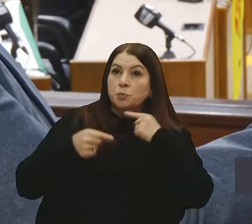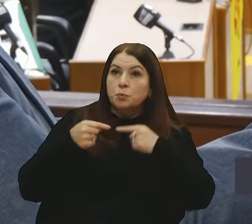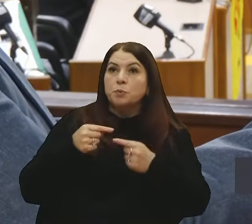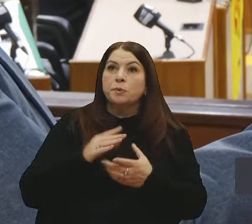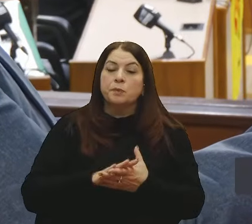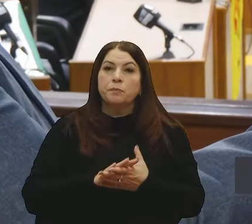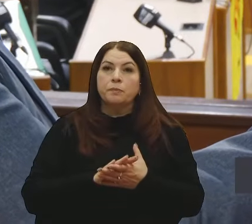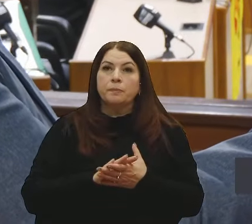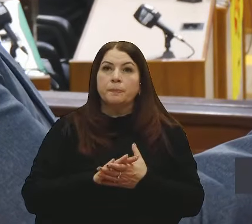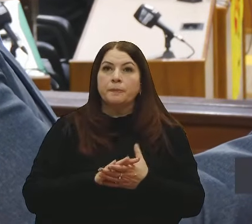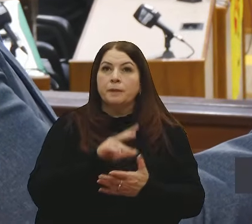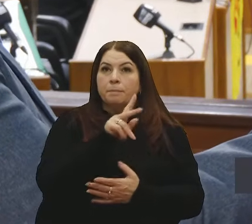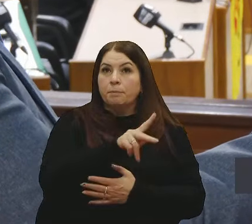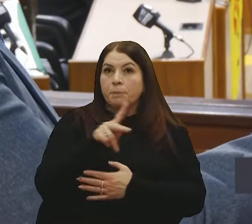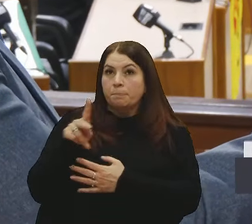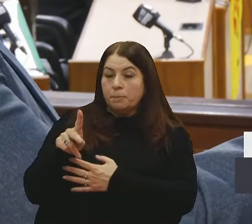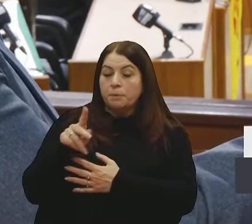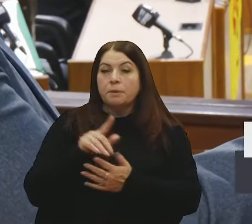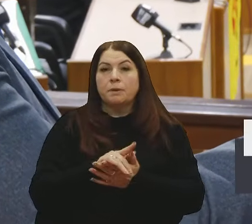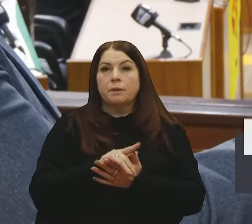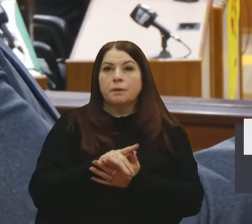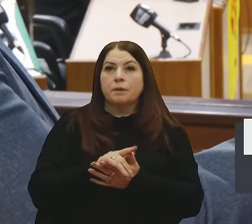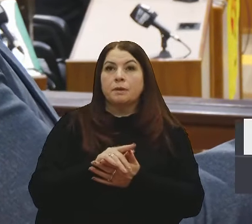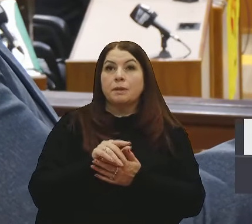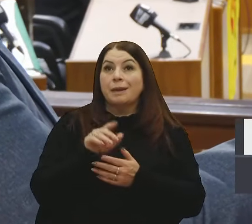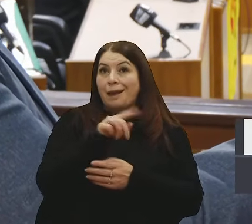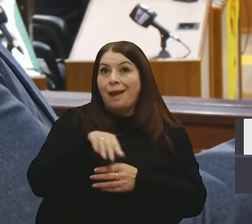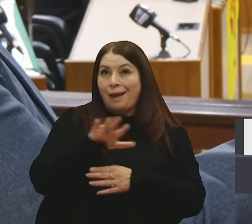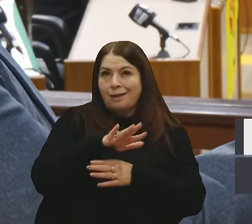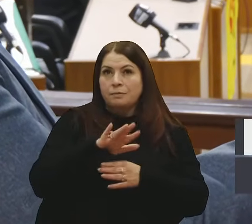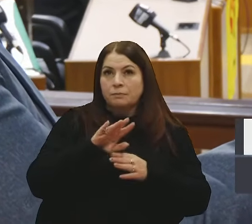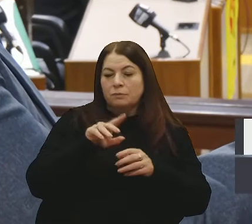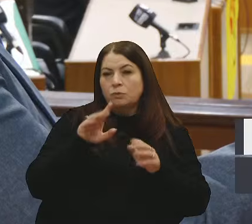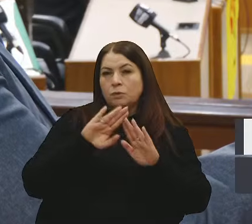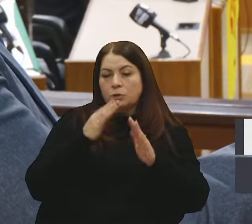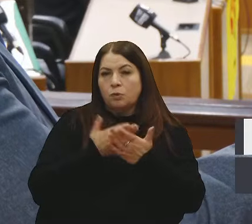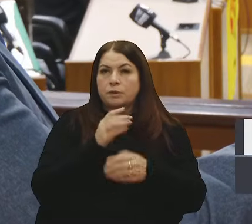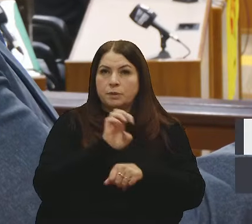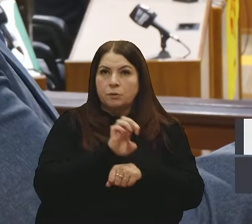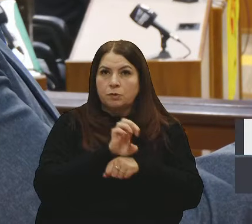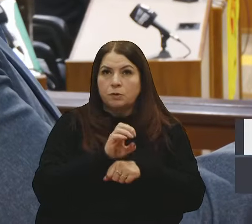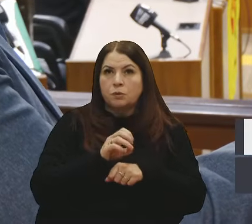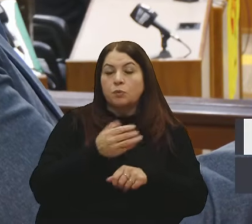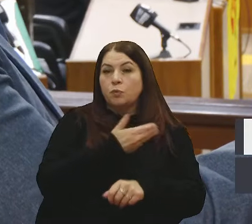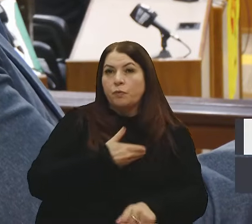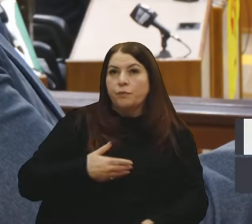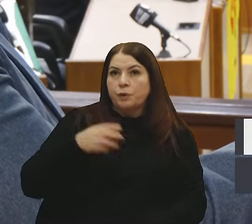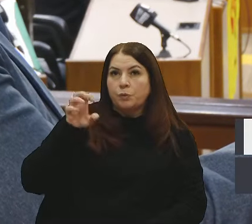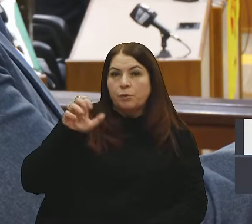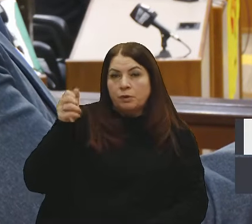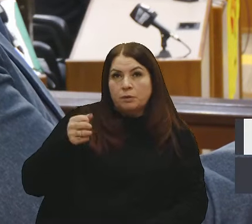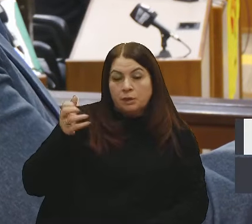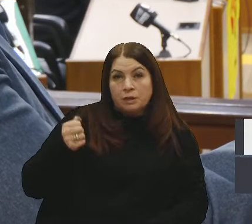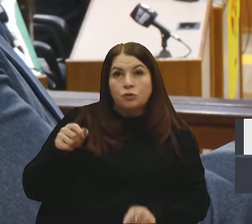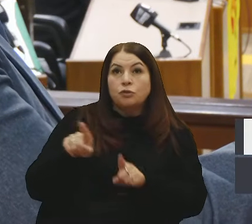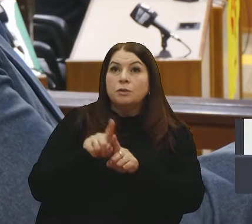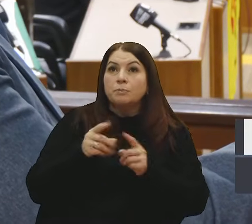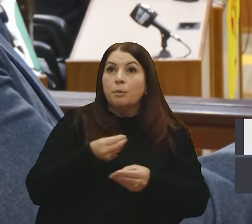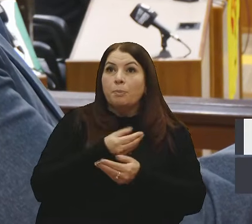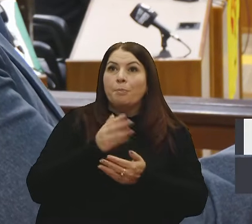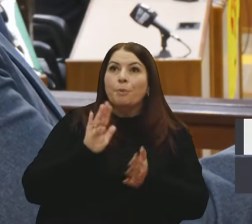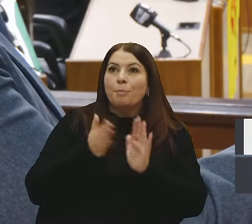discussão das PPPs na rede estadual. O governo Eduardo Leite propõe